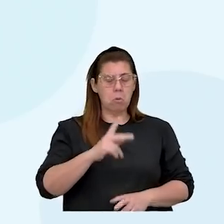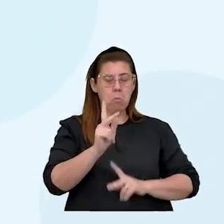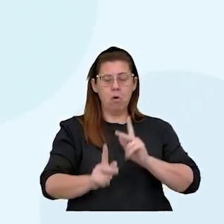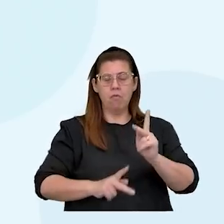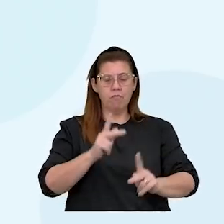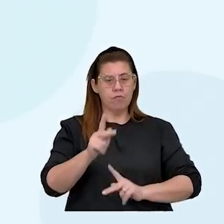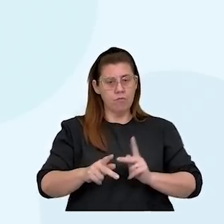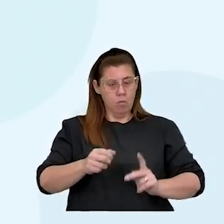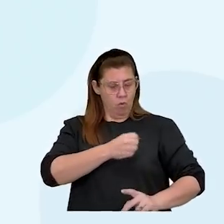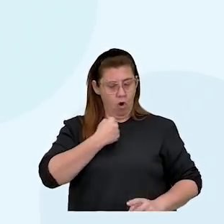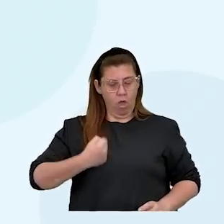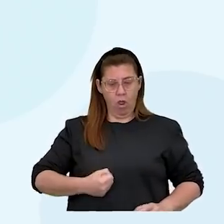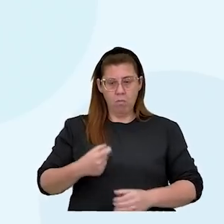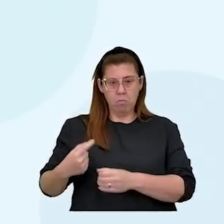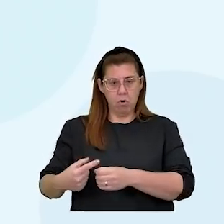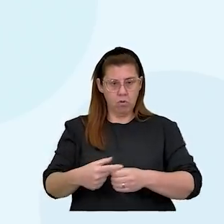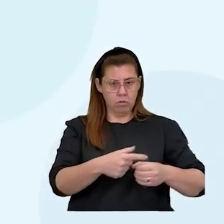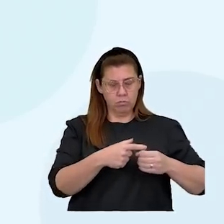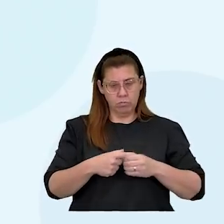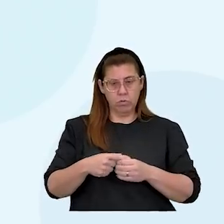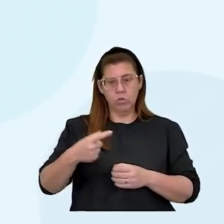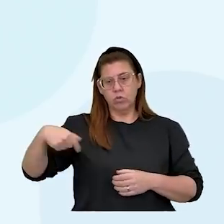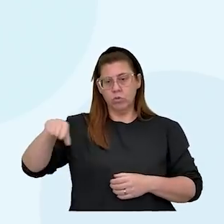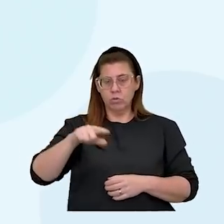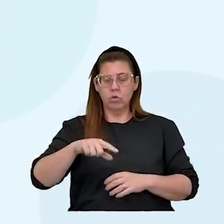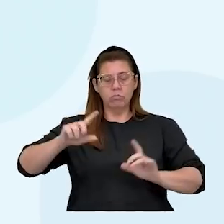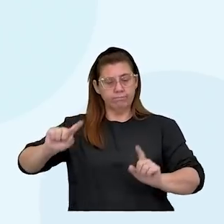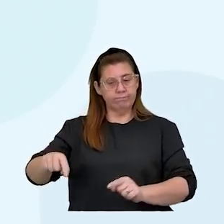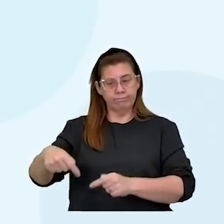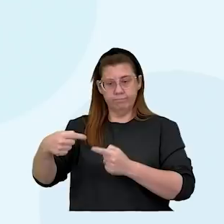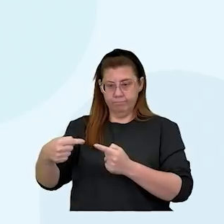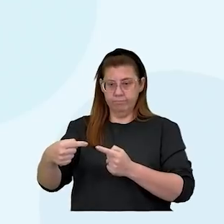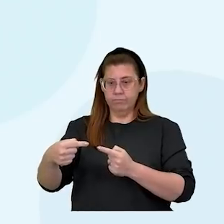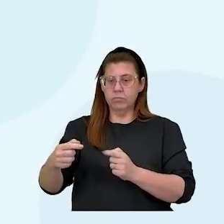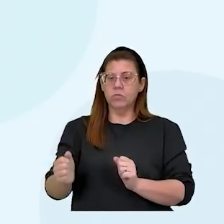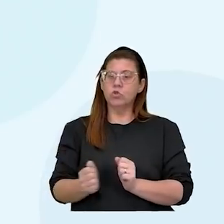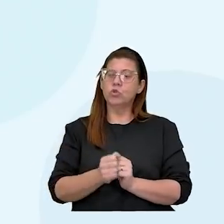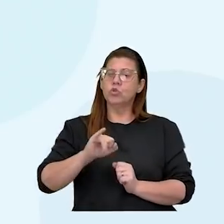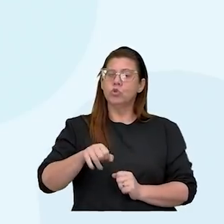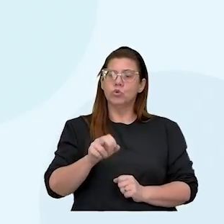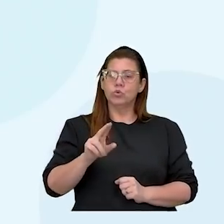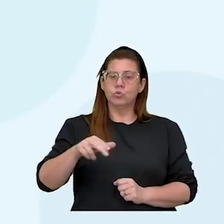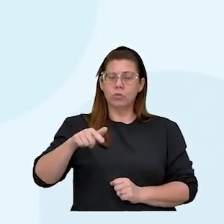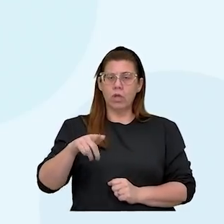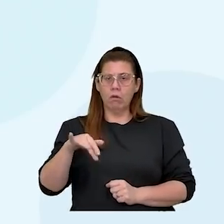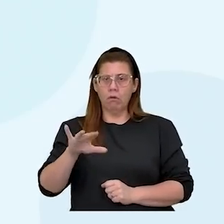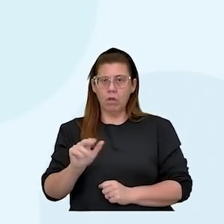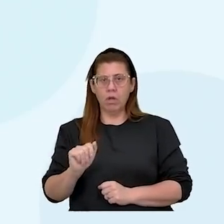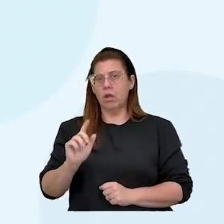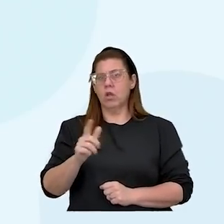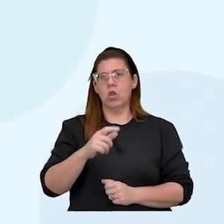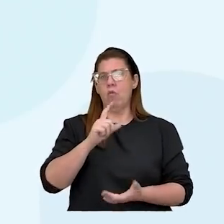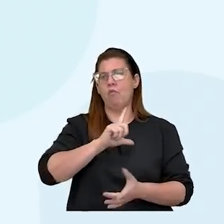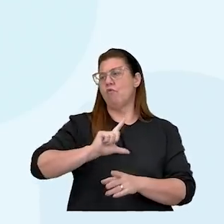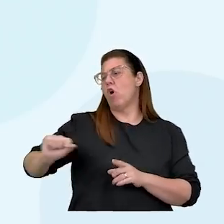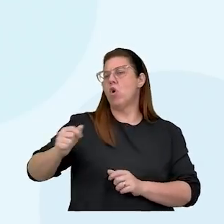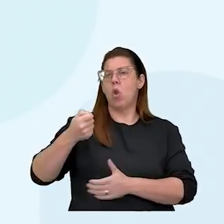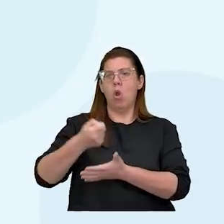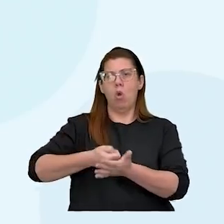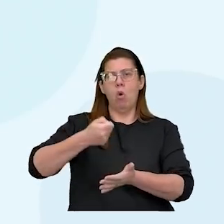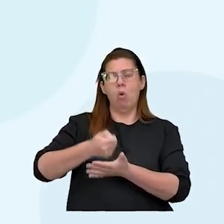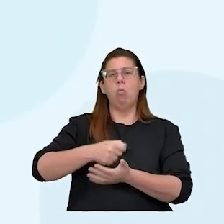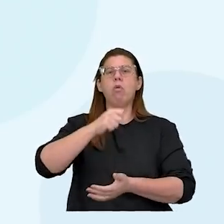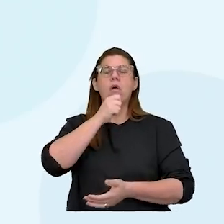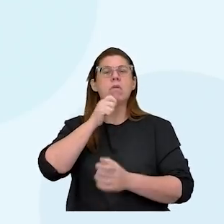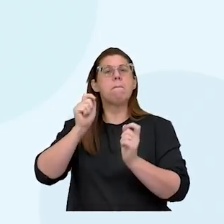cada município, dentre os quais os desafiadores junqueirenses, que não fogem à luta, que ainda